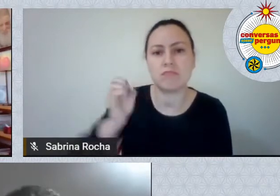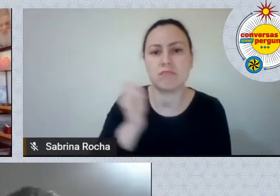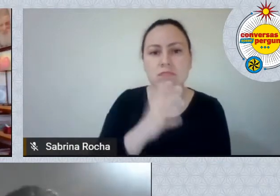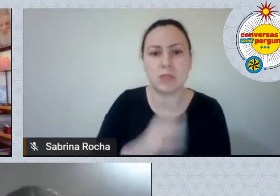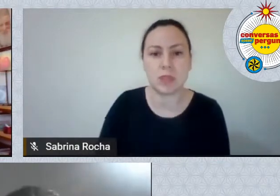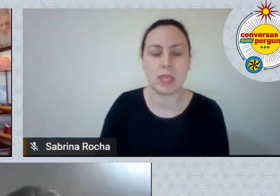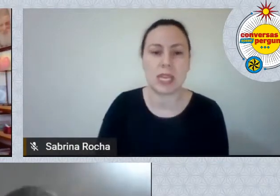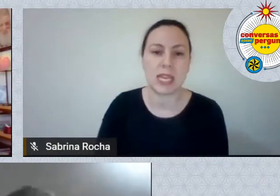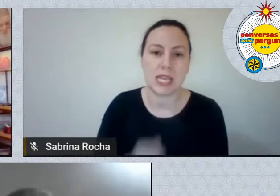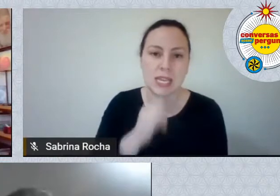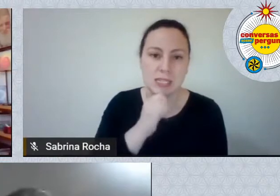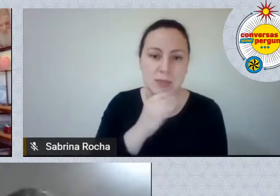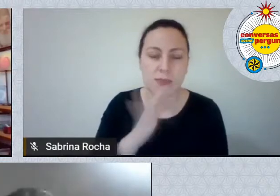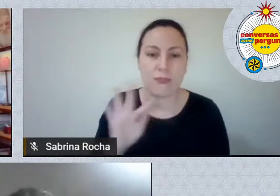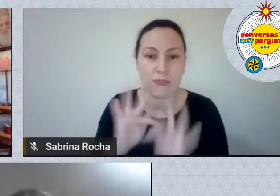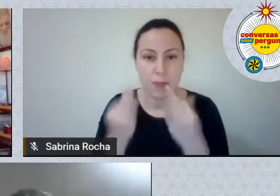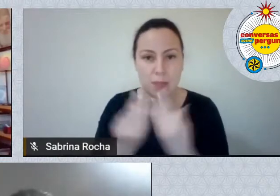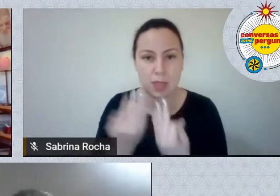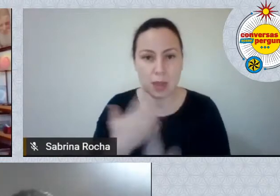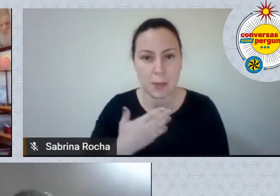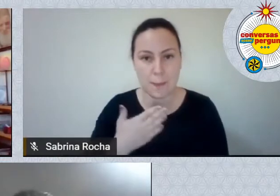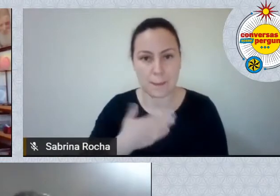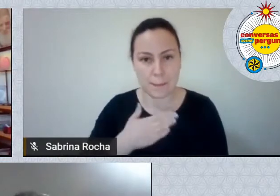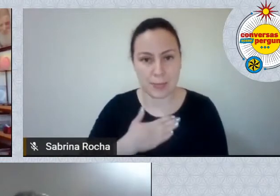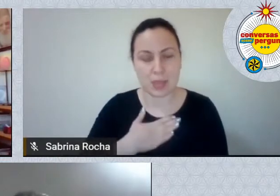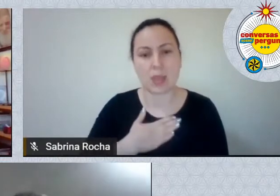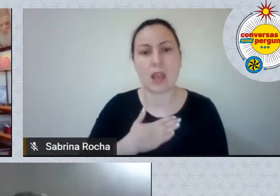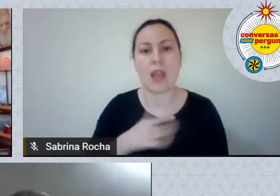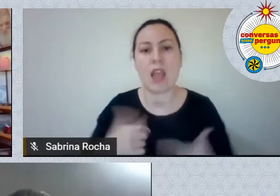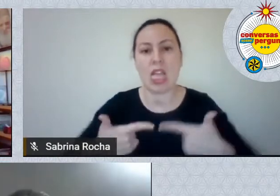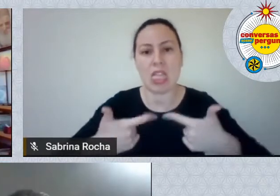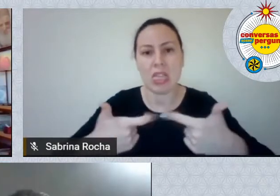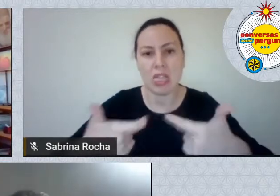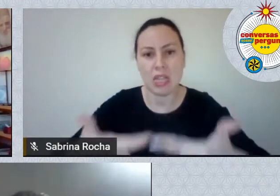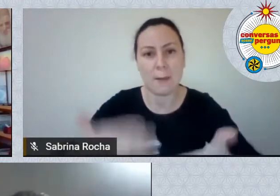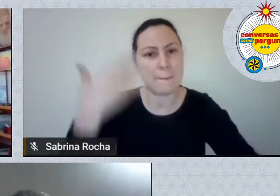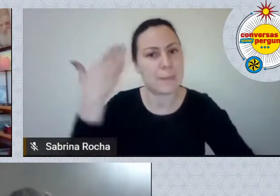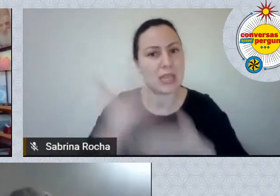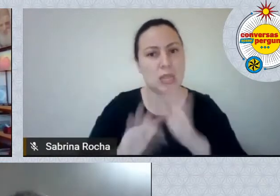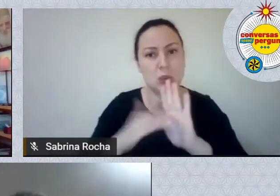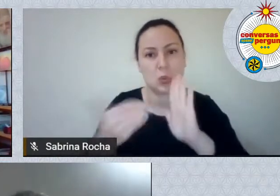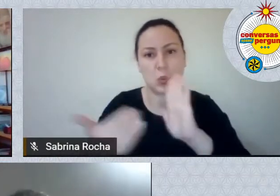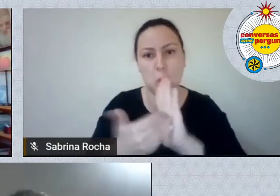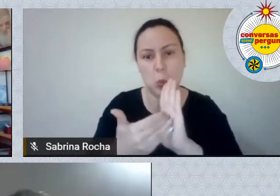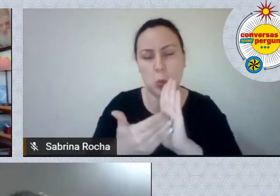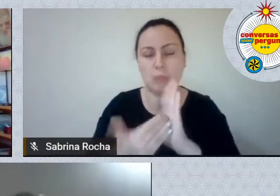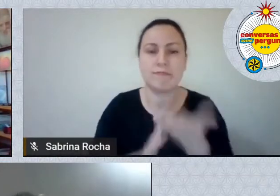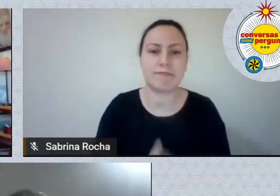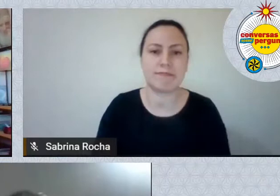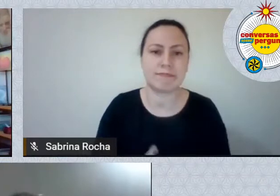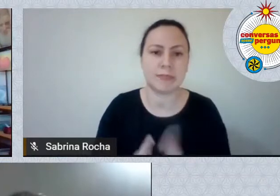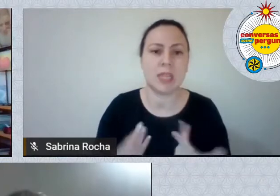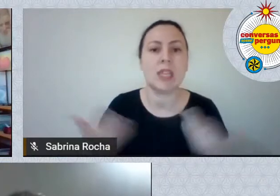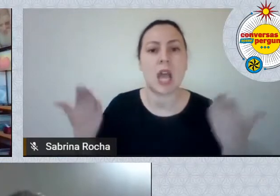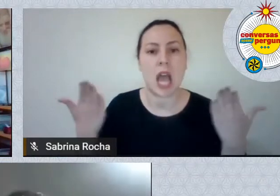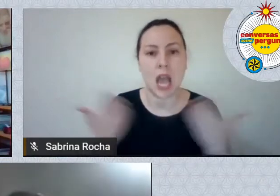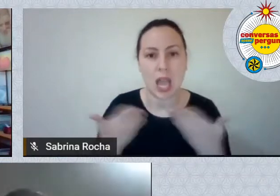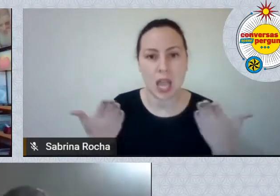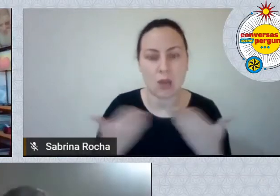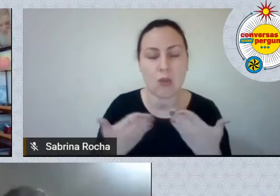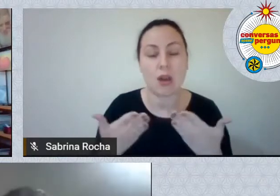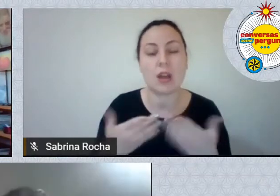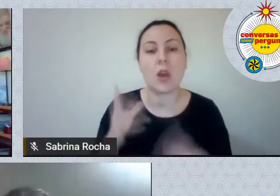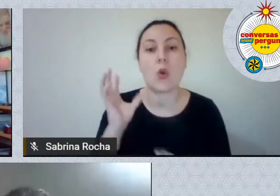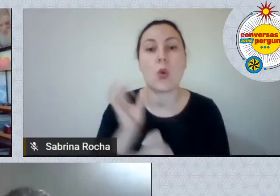por uma guerra, que sabe o que é perder tudo, tende a ideia de que, olha, agora é